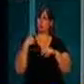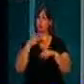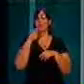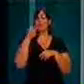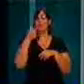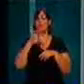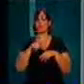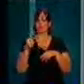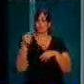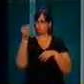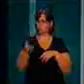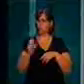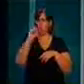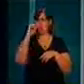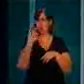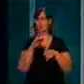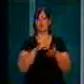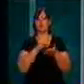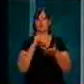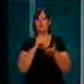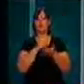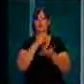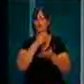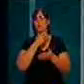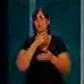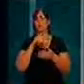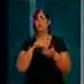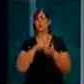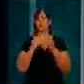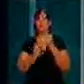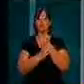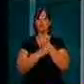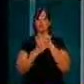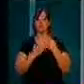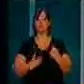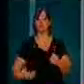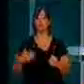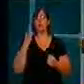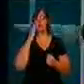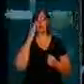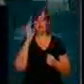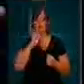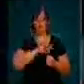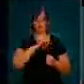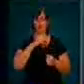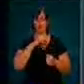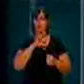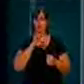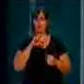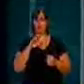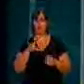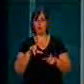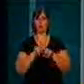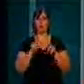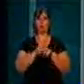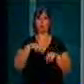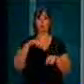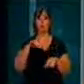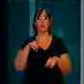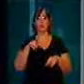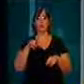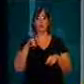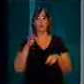que foi secretário da Segurança Pública, sabe que o aparato da Polícia Civil e Militar são subordinados ao